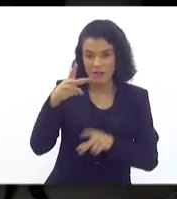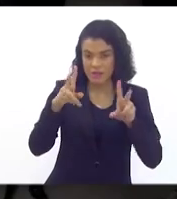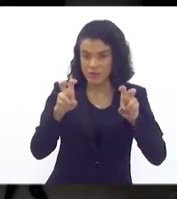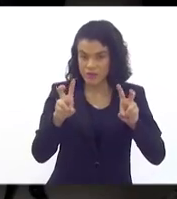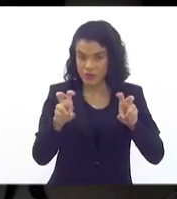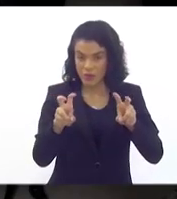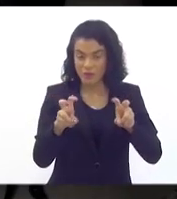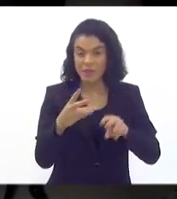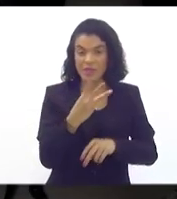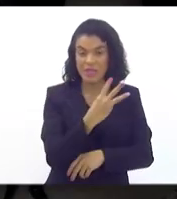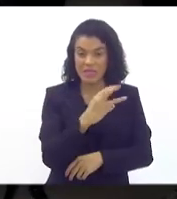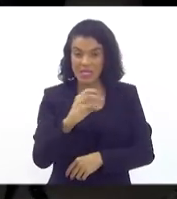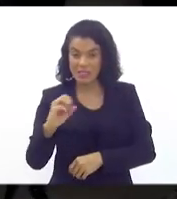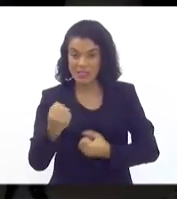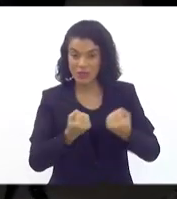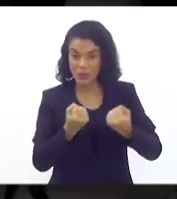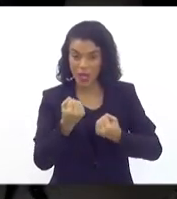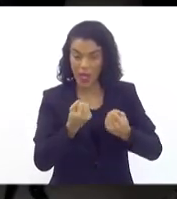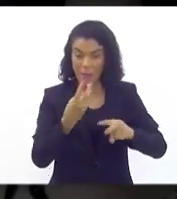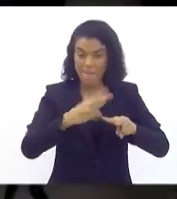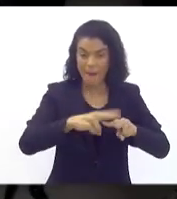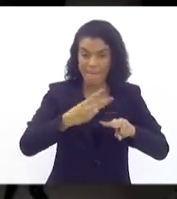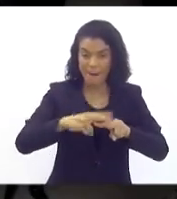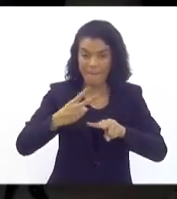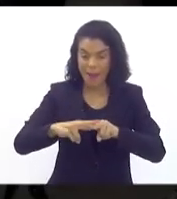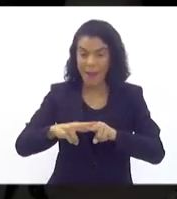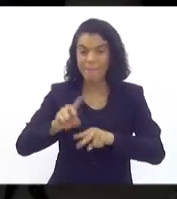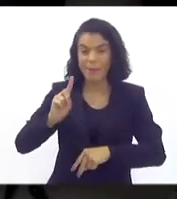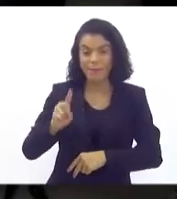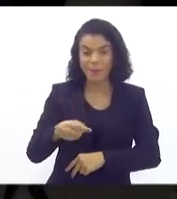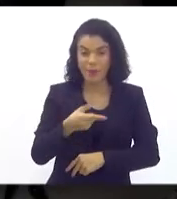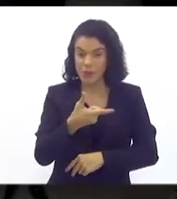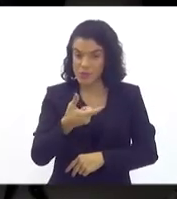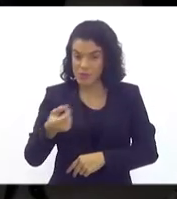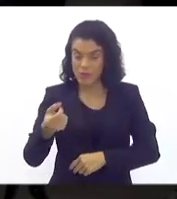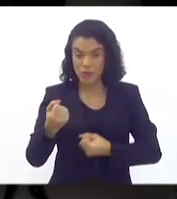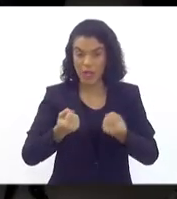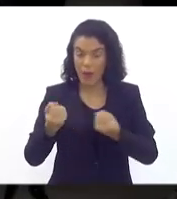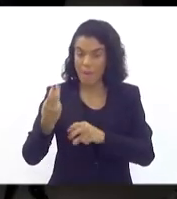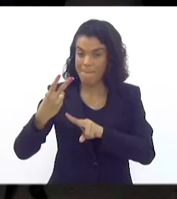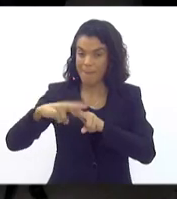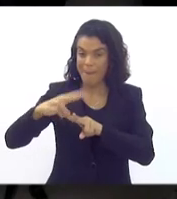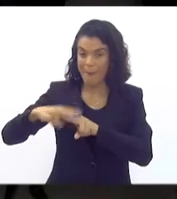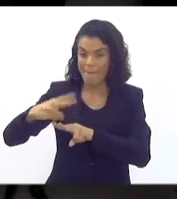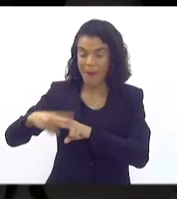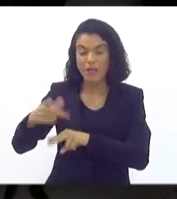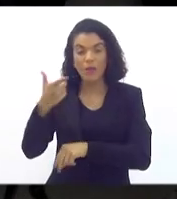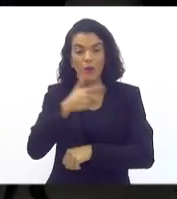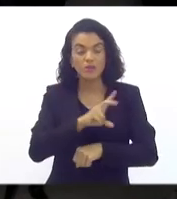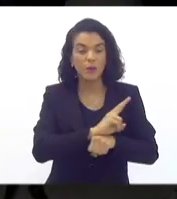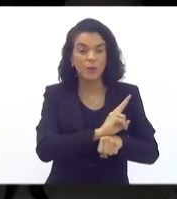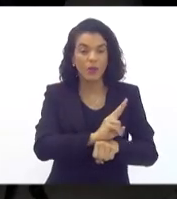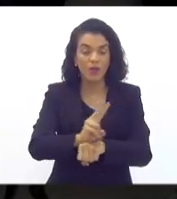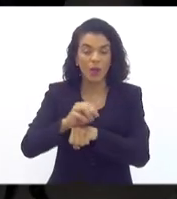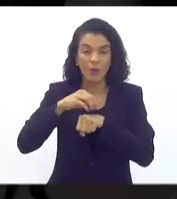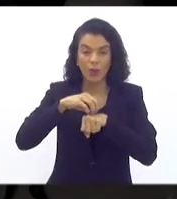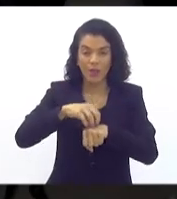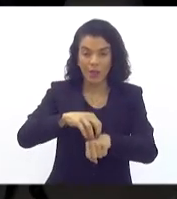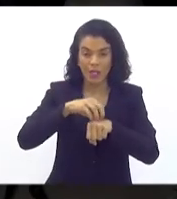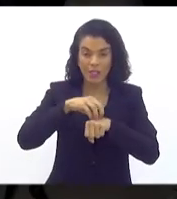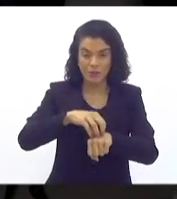saiu de 300 carros apreendidos por mês para 1.200 carros e conseguimos monitorar todo o transporte